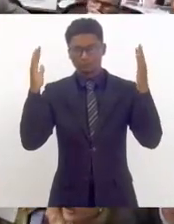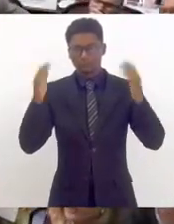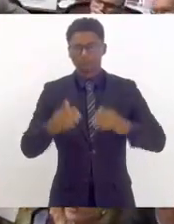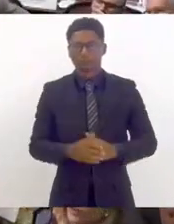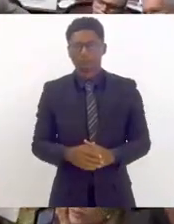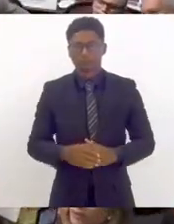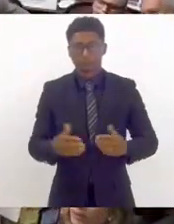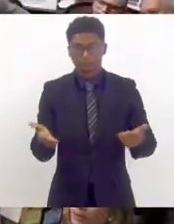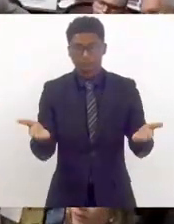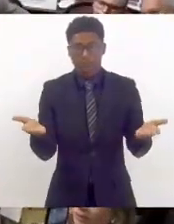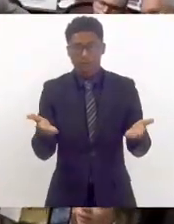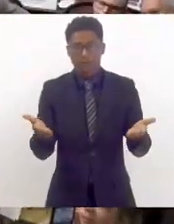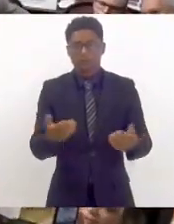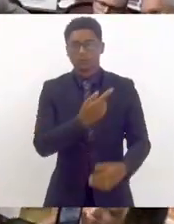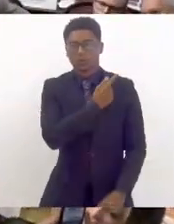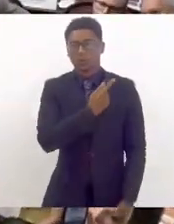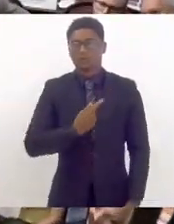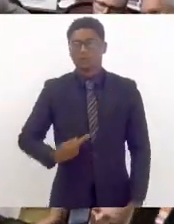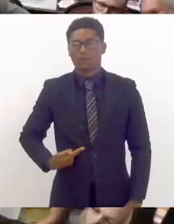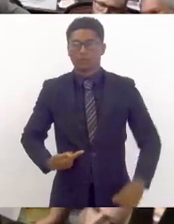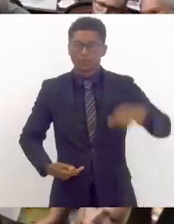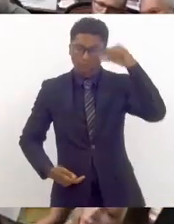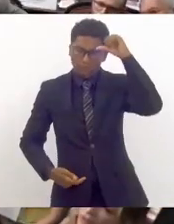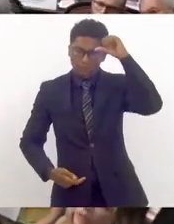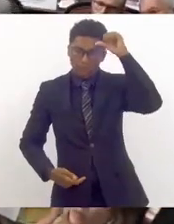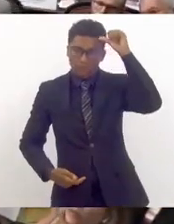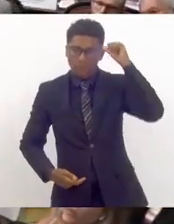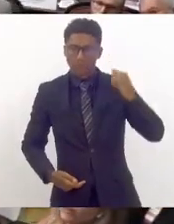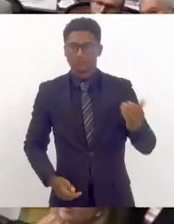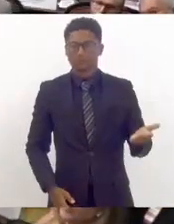Ouçamos agora o governador Cláudio Castro.